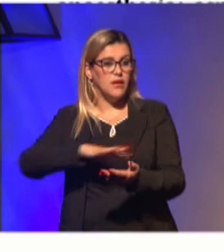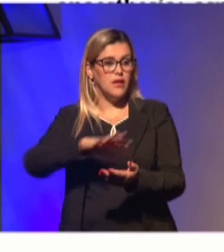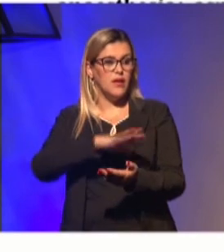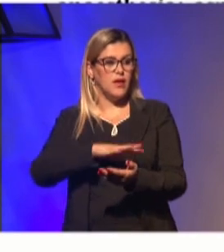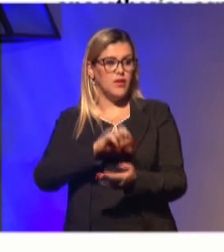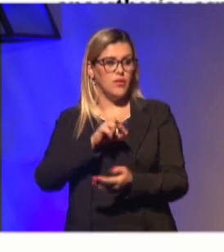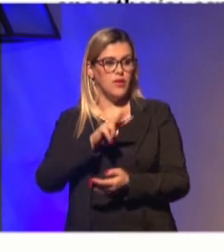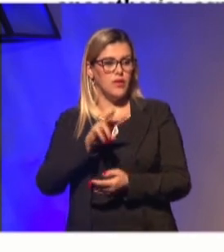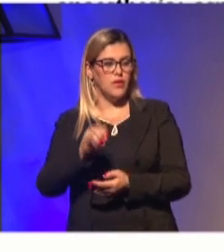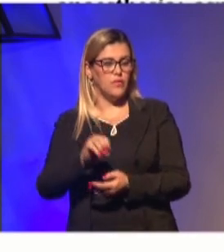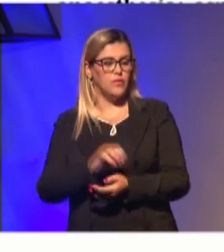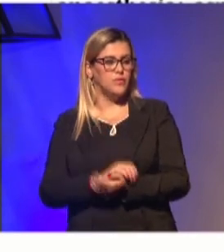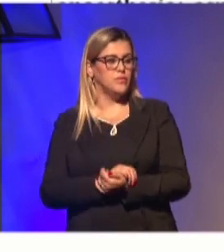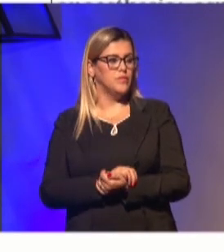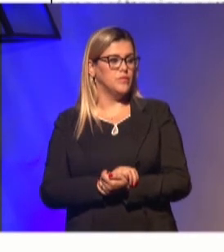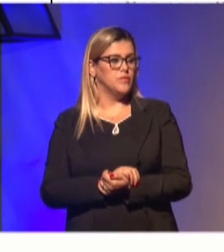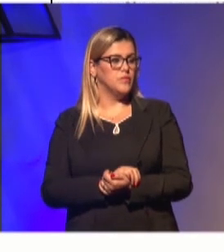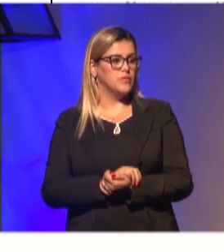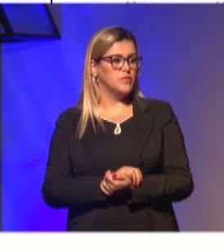nervo mediano lunar.